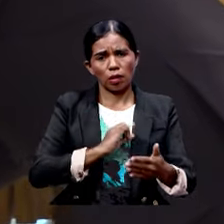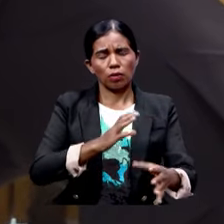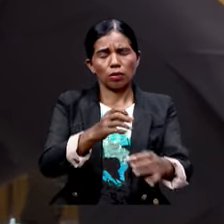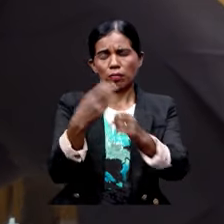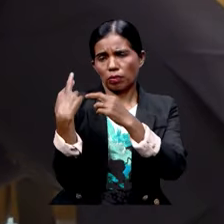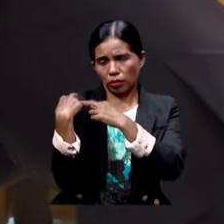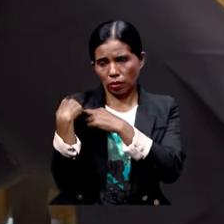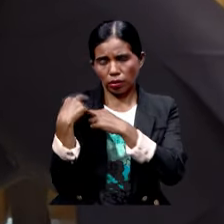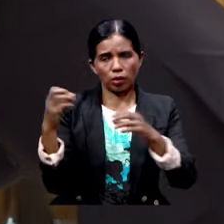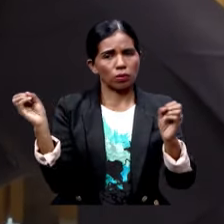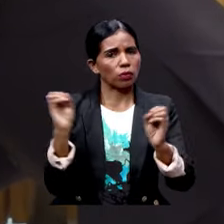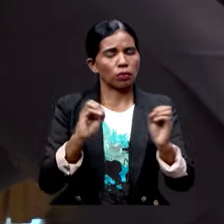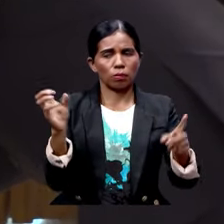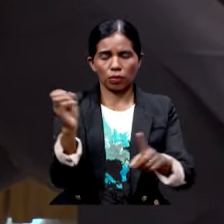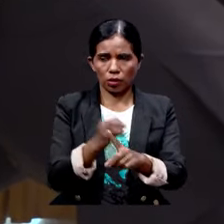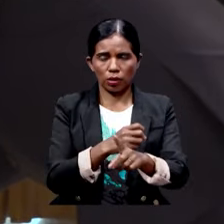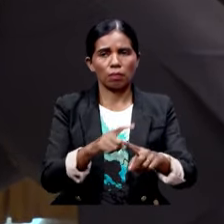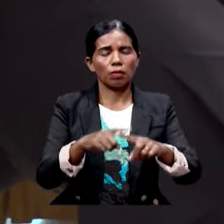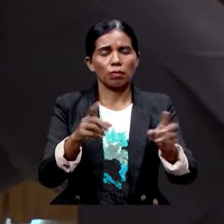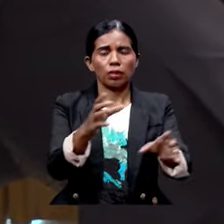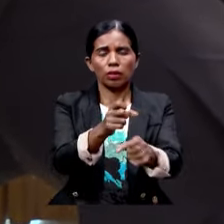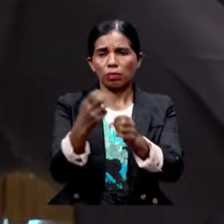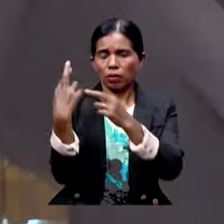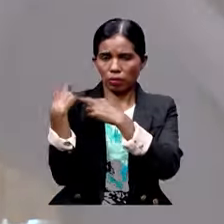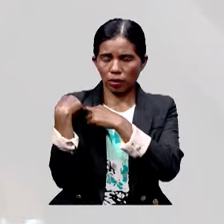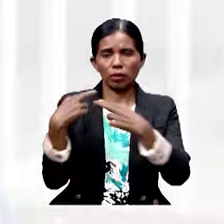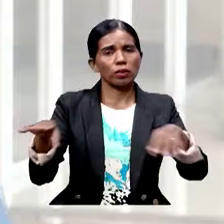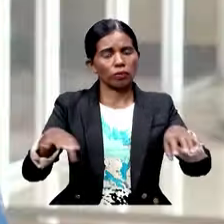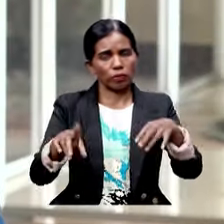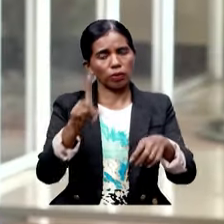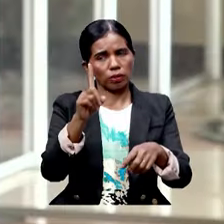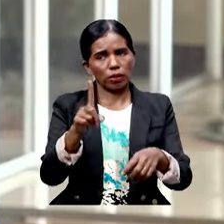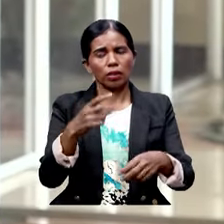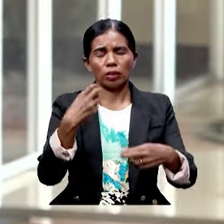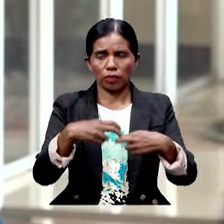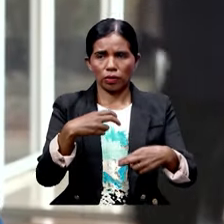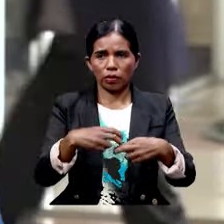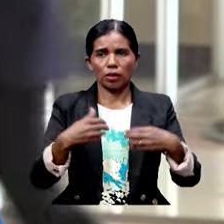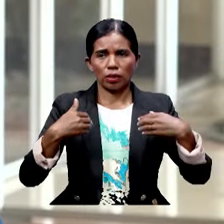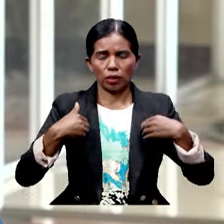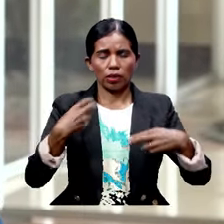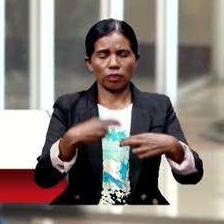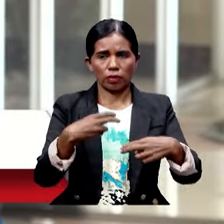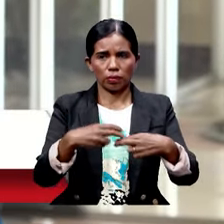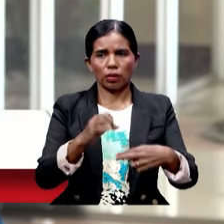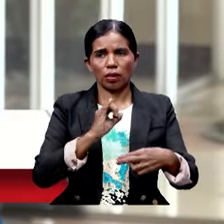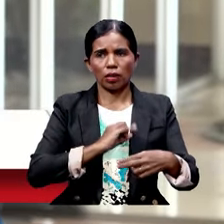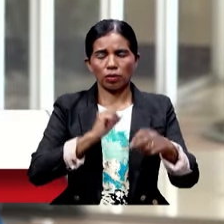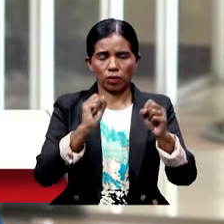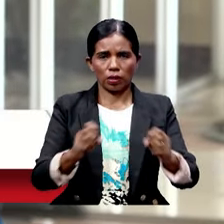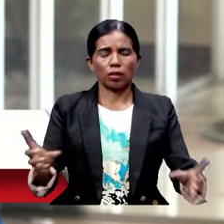laus oportunidade, mas simo responsabilidade difícil, mas e a desafios globo com a ida que eu tenho que